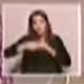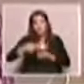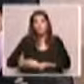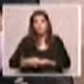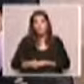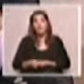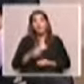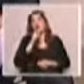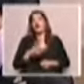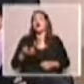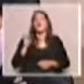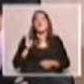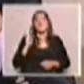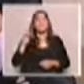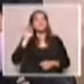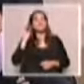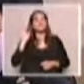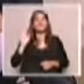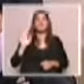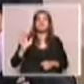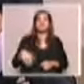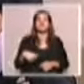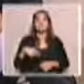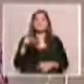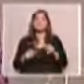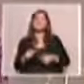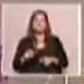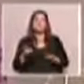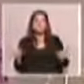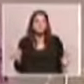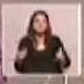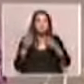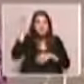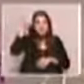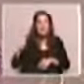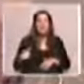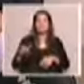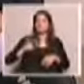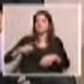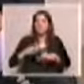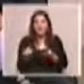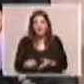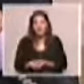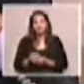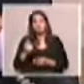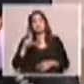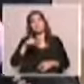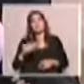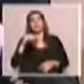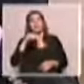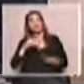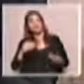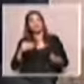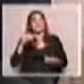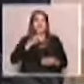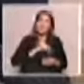calhar durante muitos anos foi desvalorizado o trabalho dos pastores, das queijeiras, sim, não é? E dos ganhos indiretos. Exatamente. É